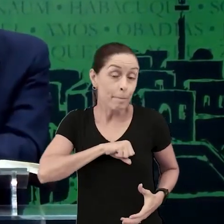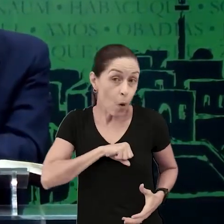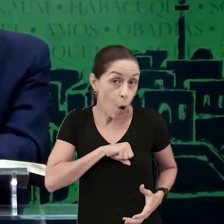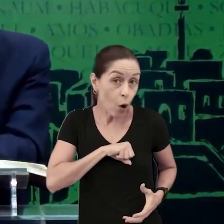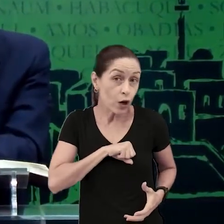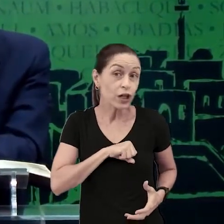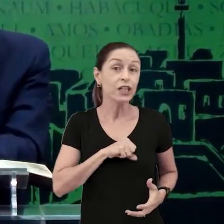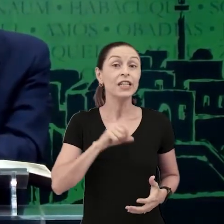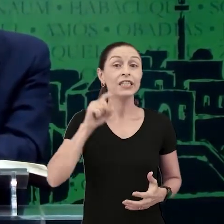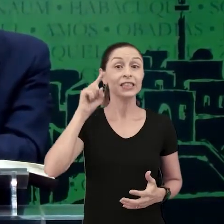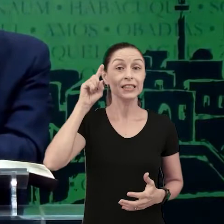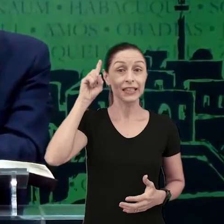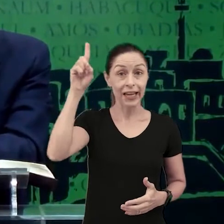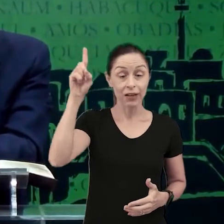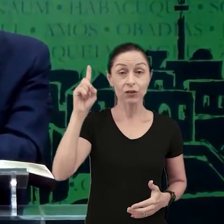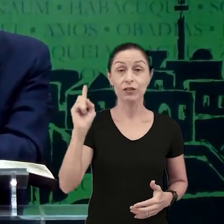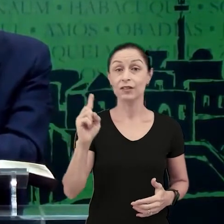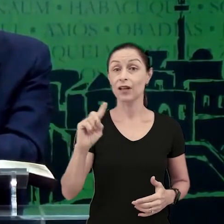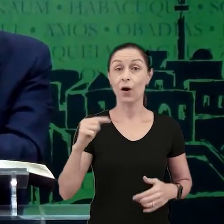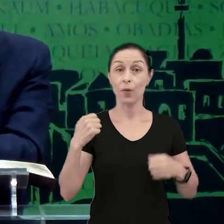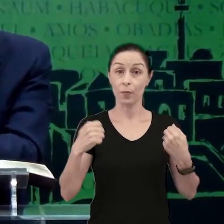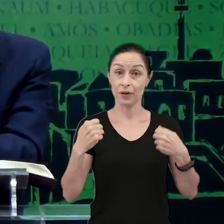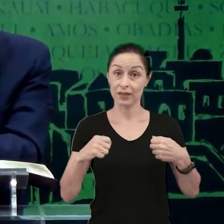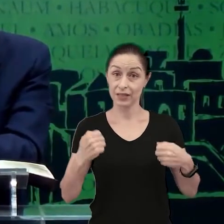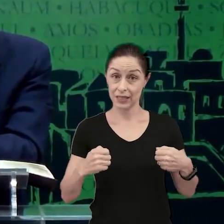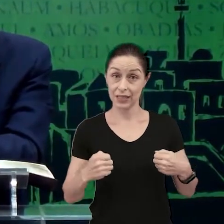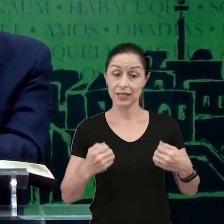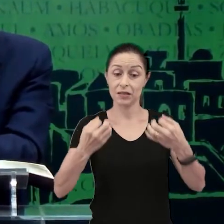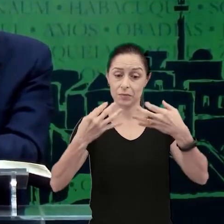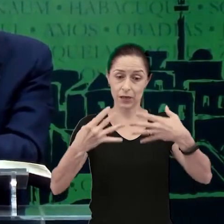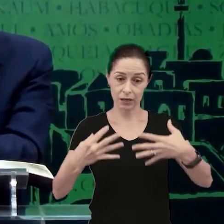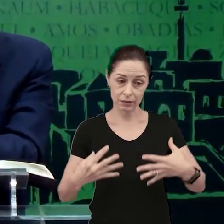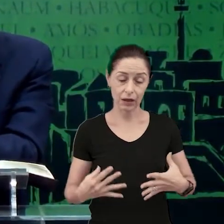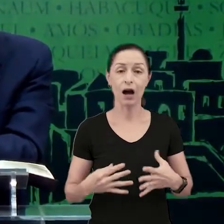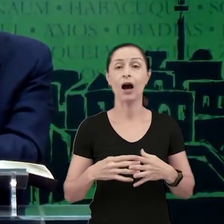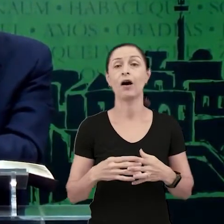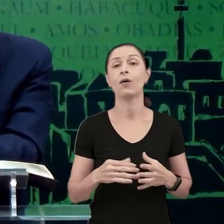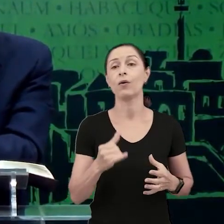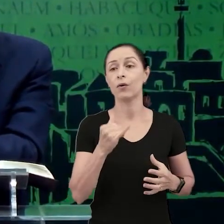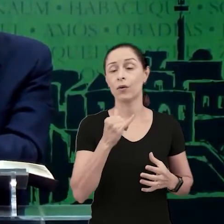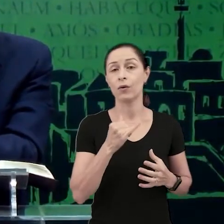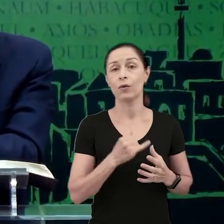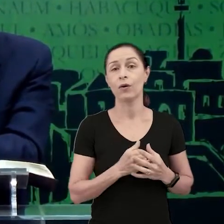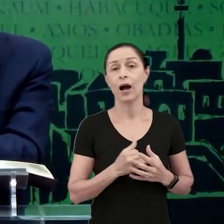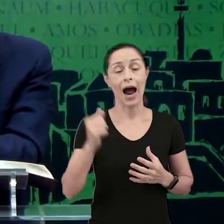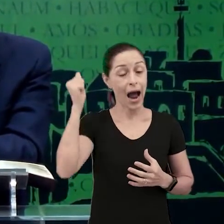incondicional. O perdão de Deus não. O perdão de Deus não.